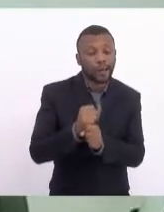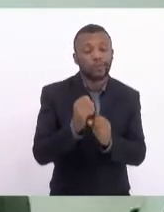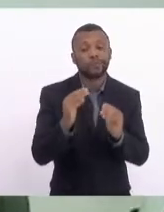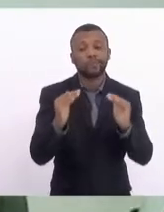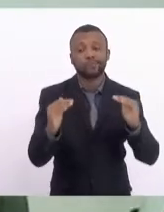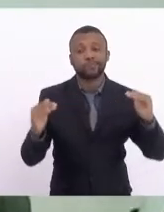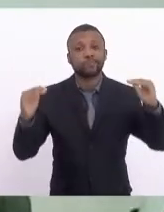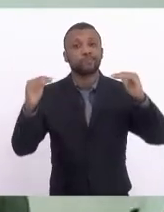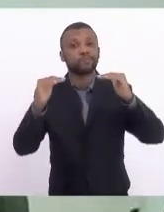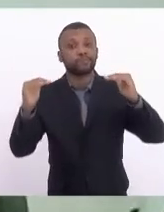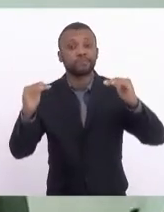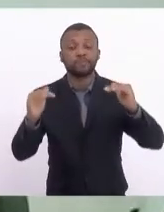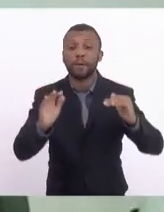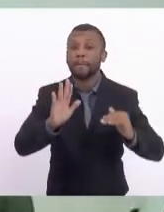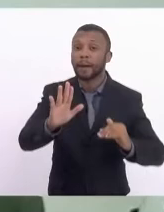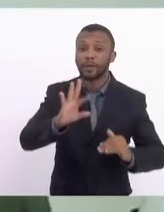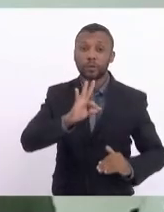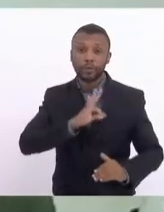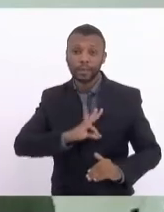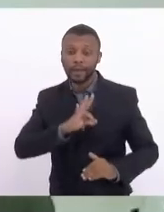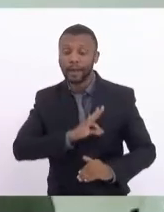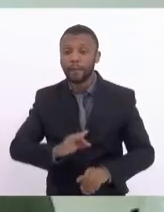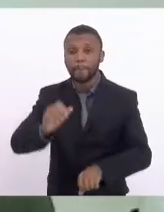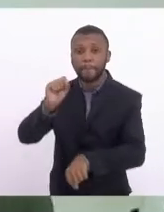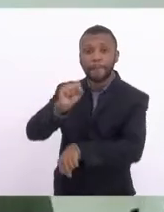ficassem congelados, o que é